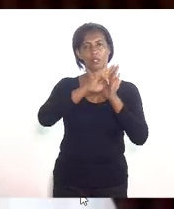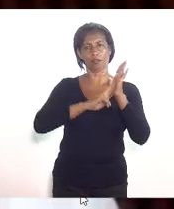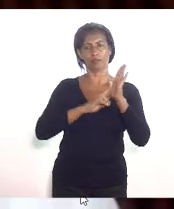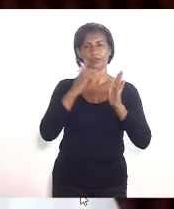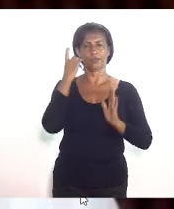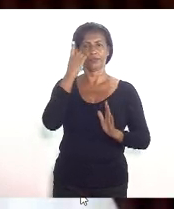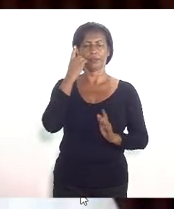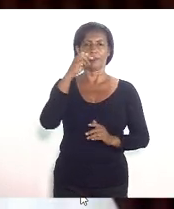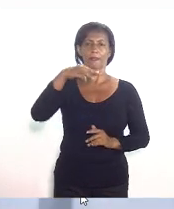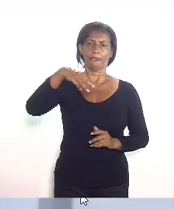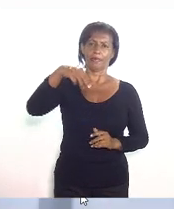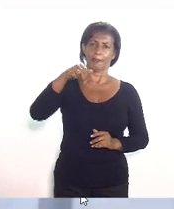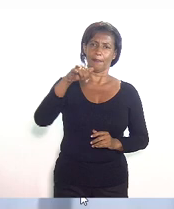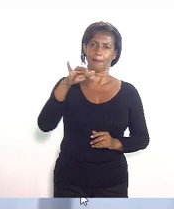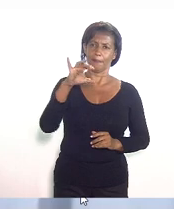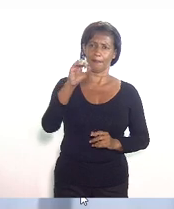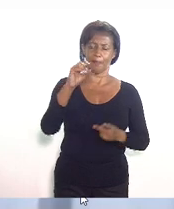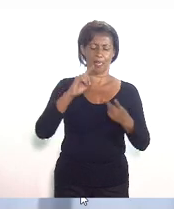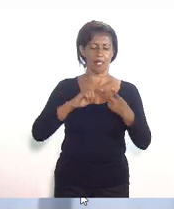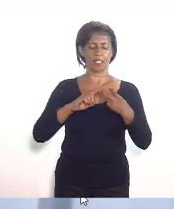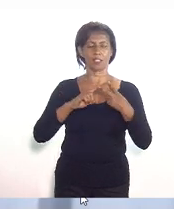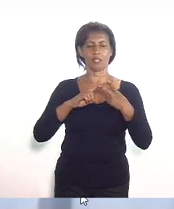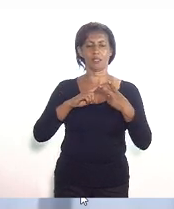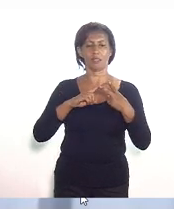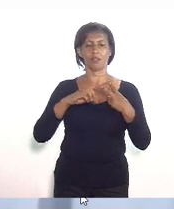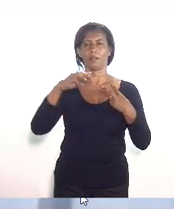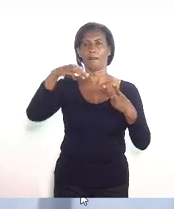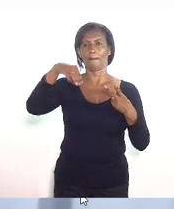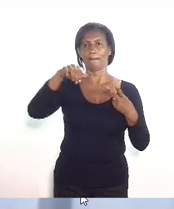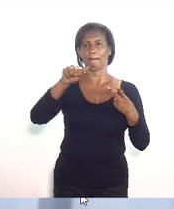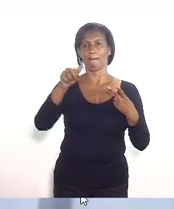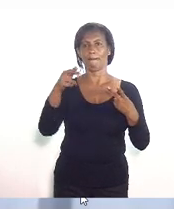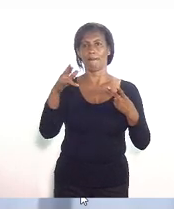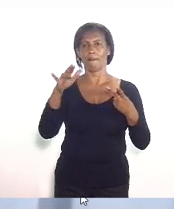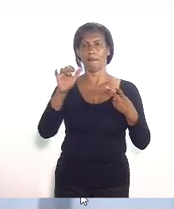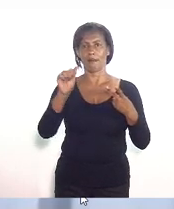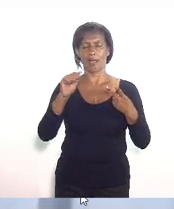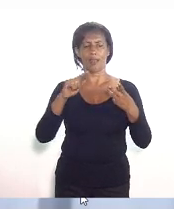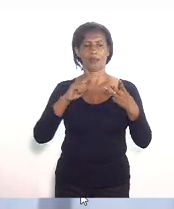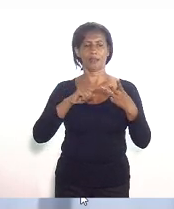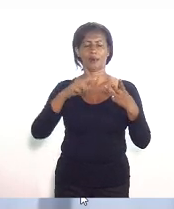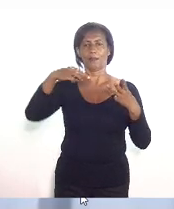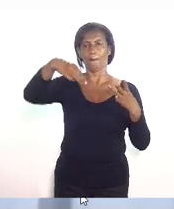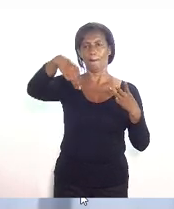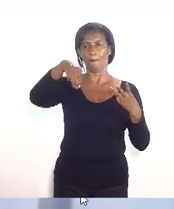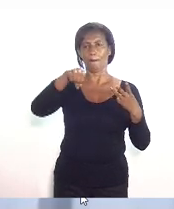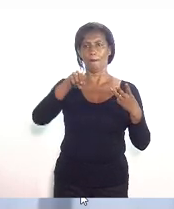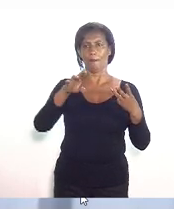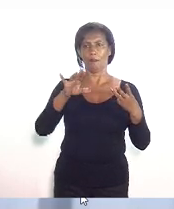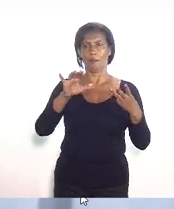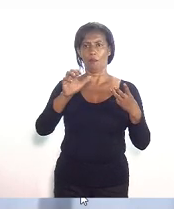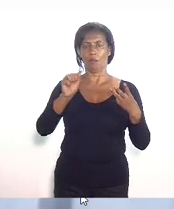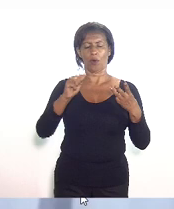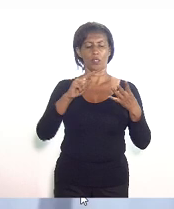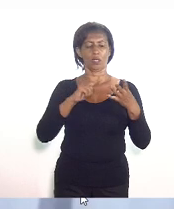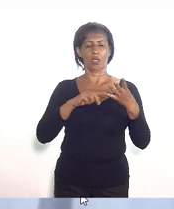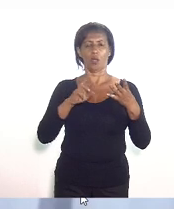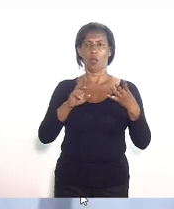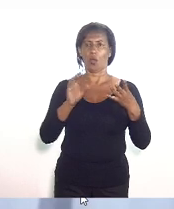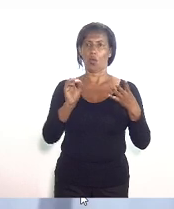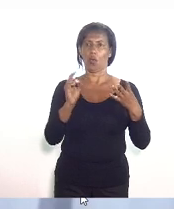deputados, Márcio Pacheco, Marta Rocha, Flávio Serafine, Mônica Francisco e Rodrigo Bacelar.